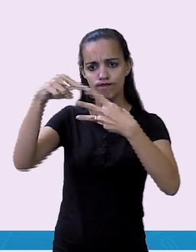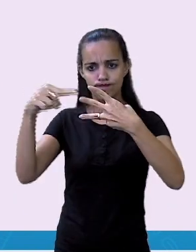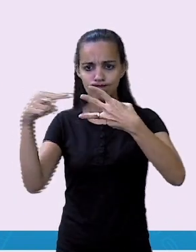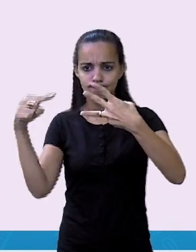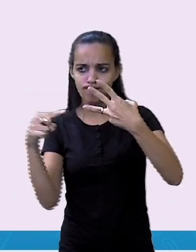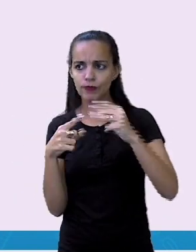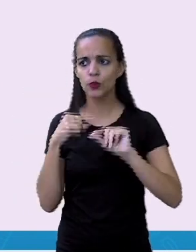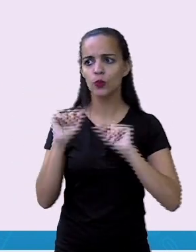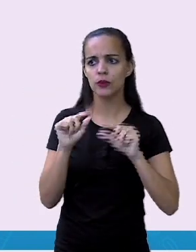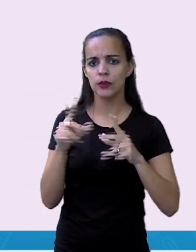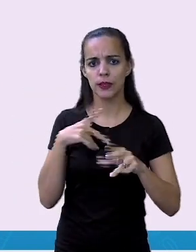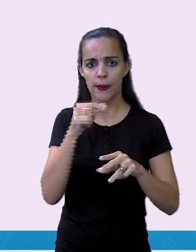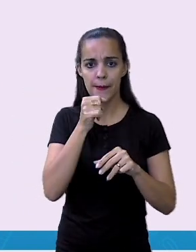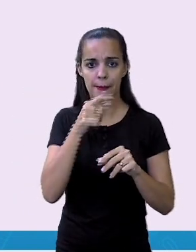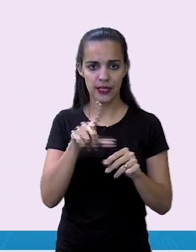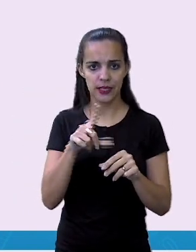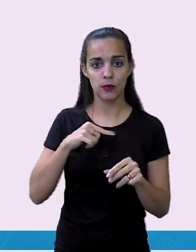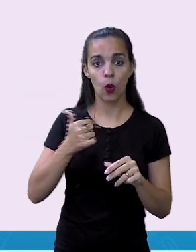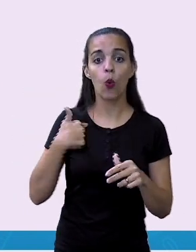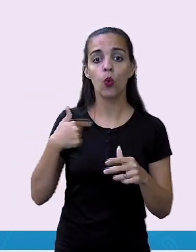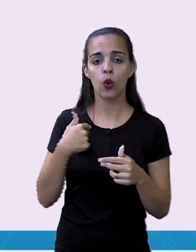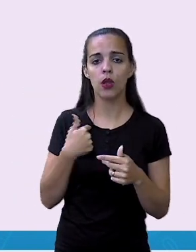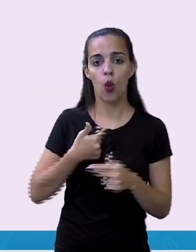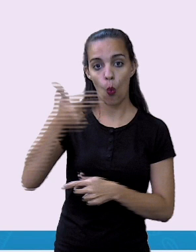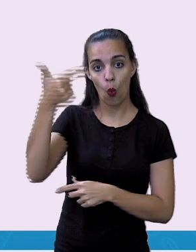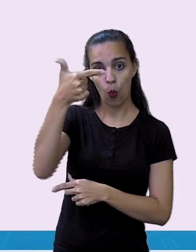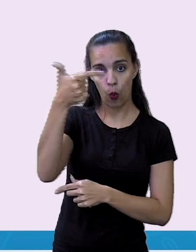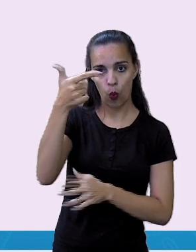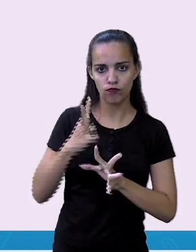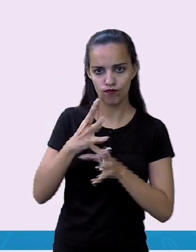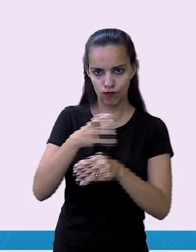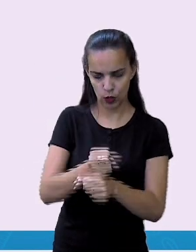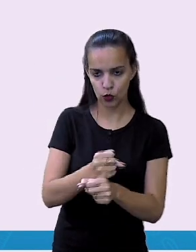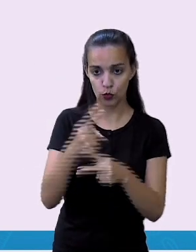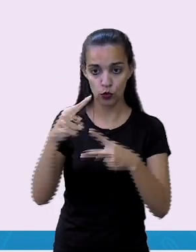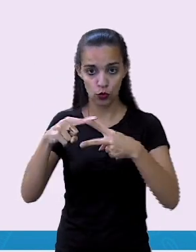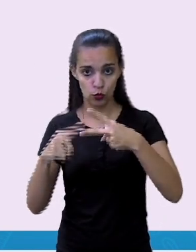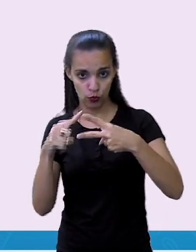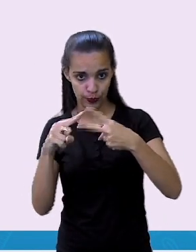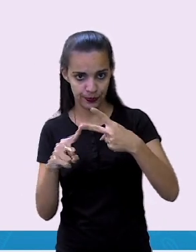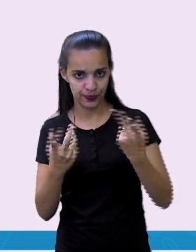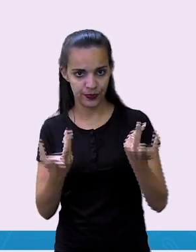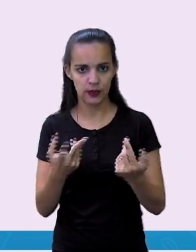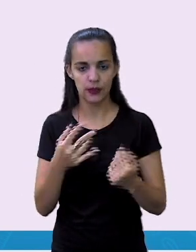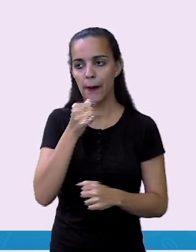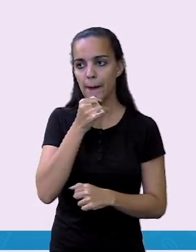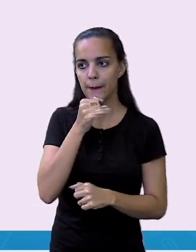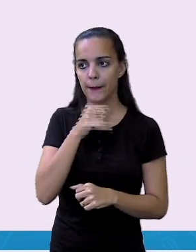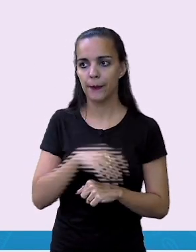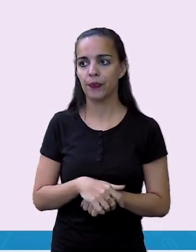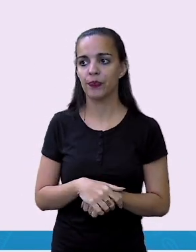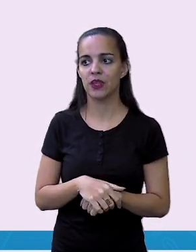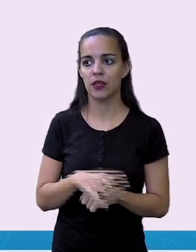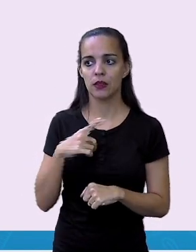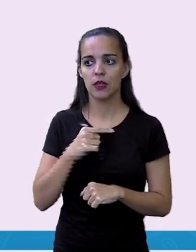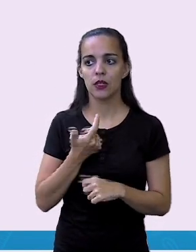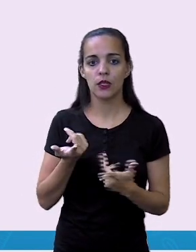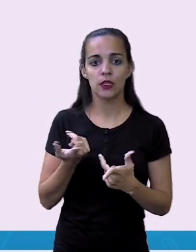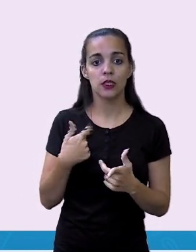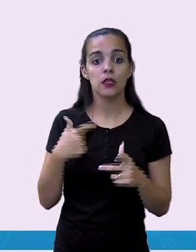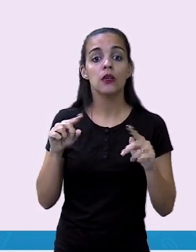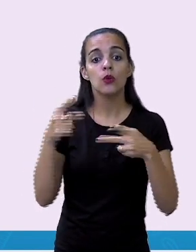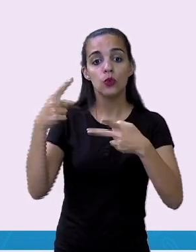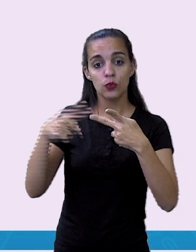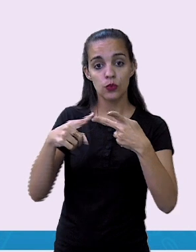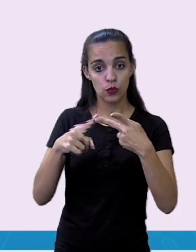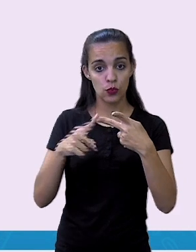que foi o quadrado da soma de 2 termos, o segundo, o quadrado da